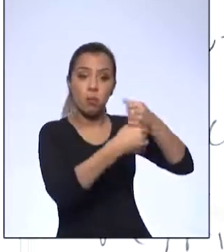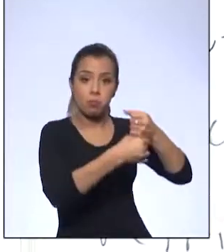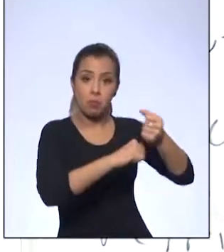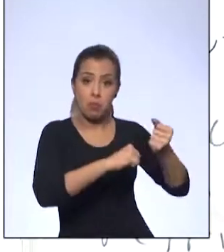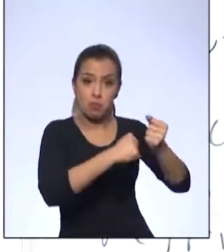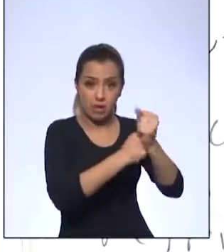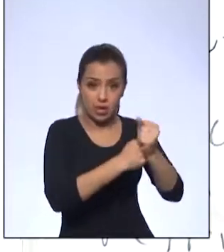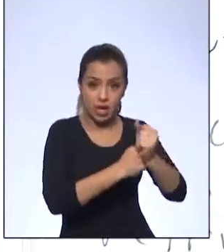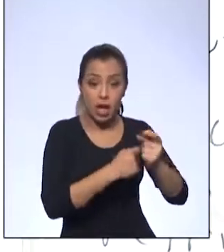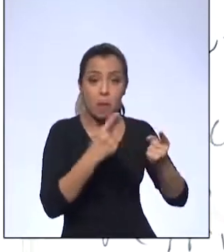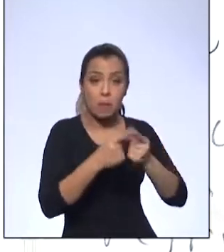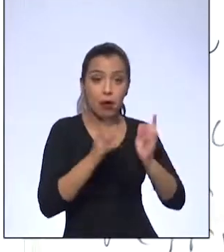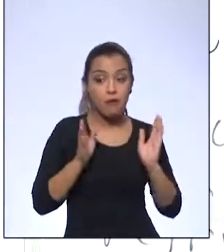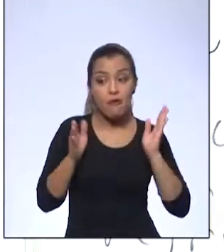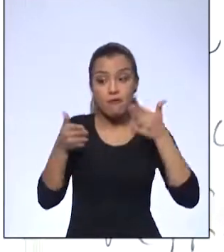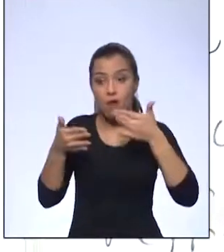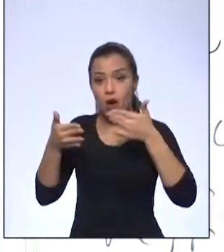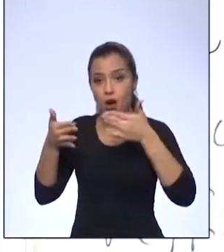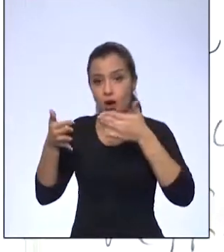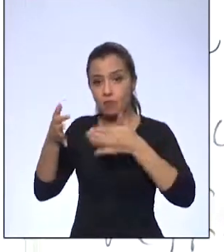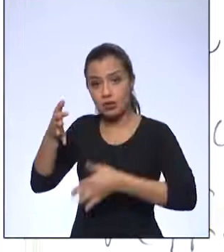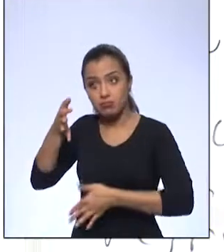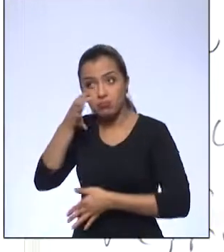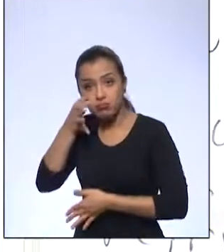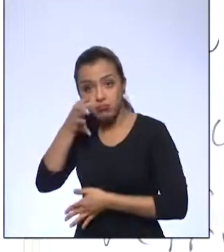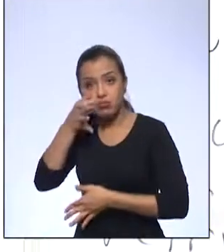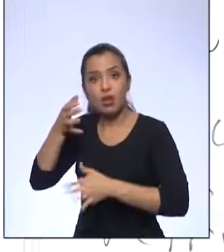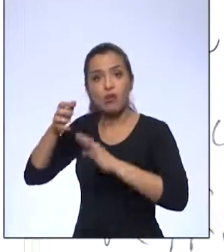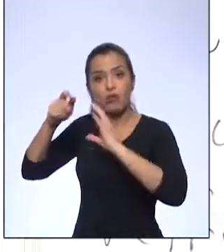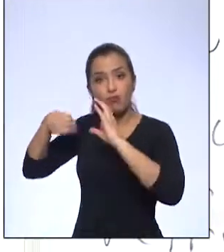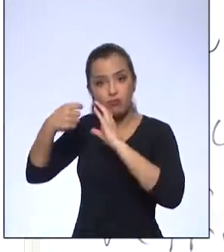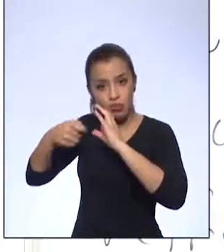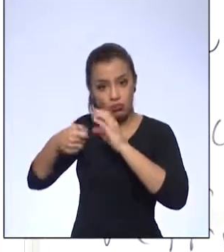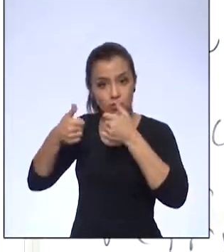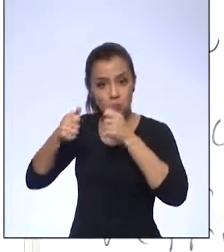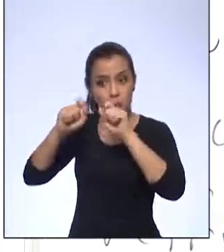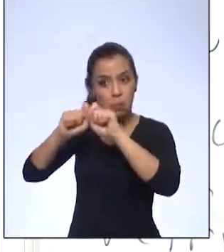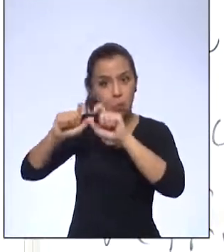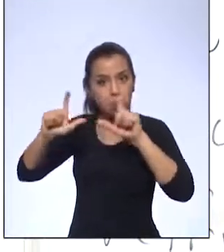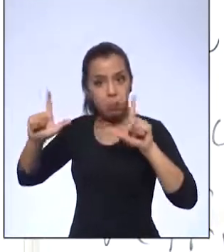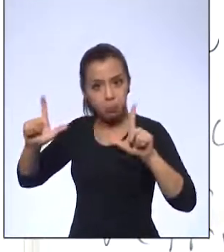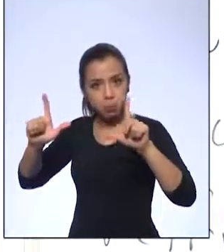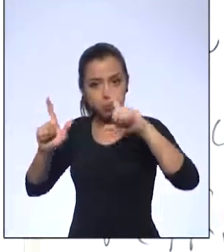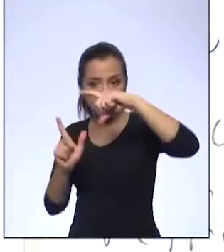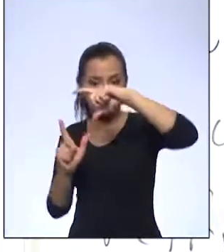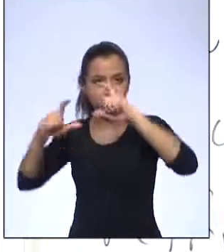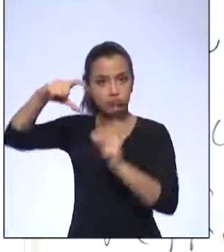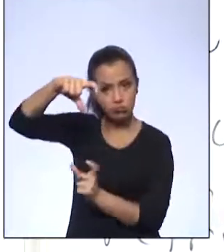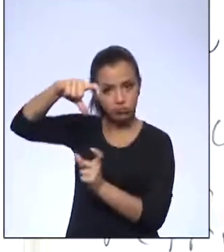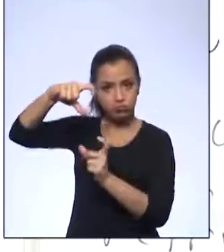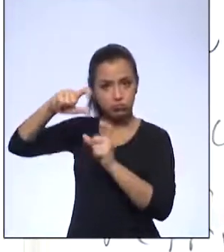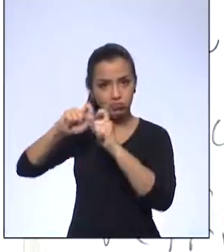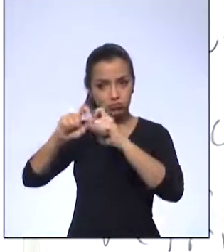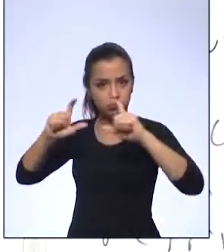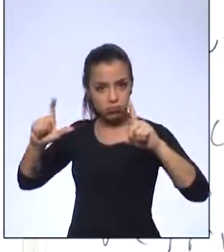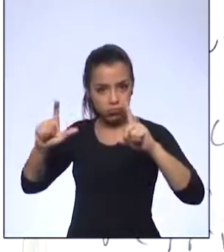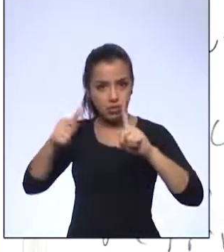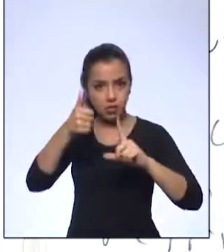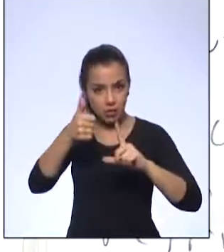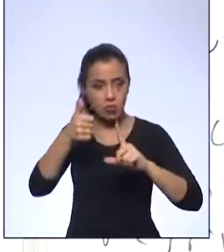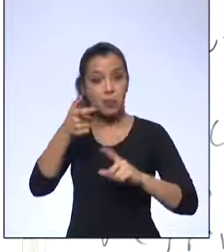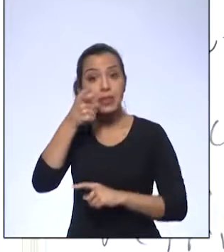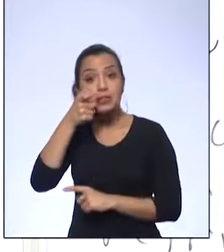prestem total atenção ao vídeo. Eu quero que vocês deixem tela cheia, flip your video, flip your cell phone,